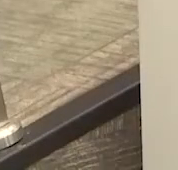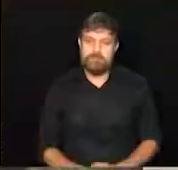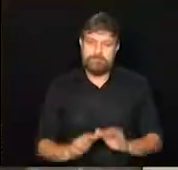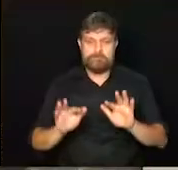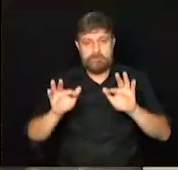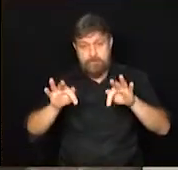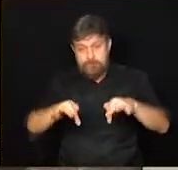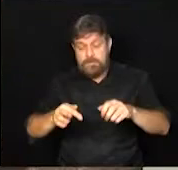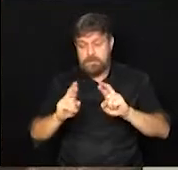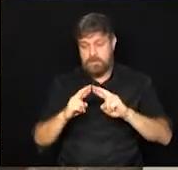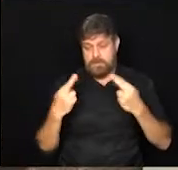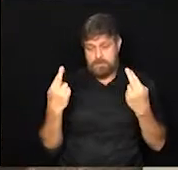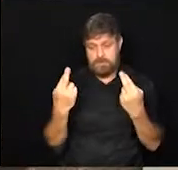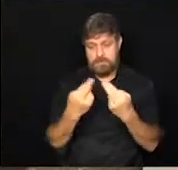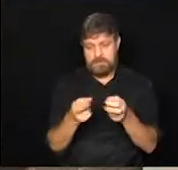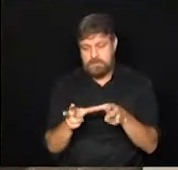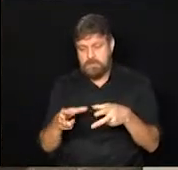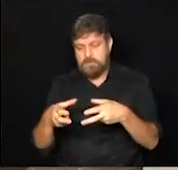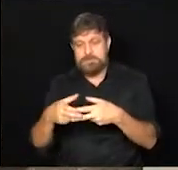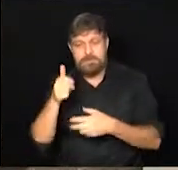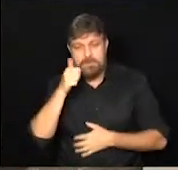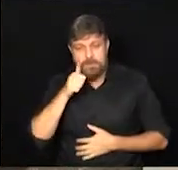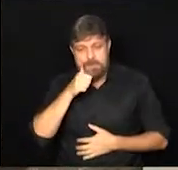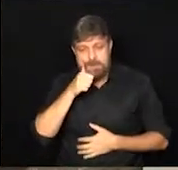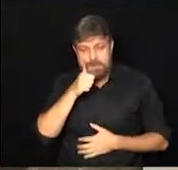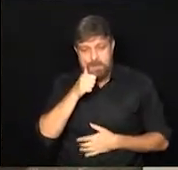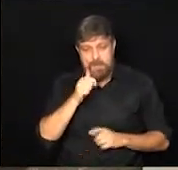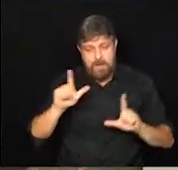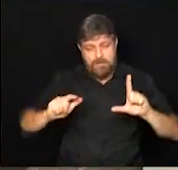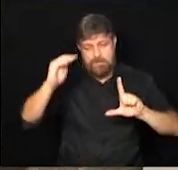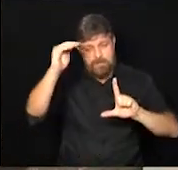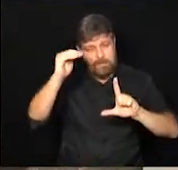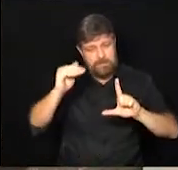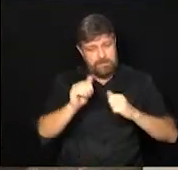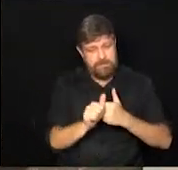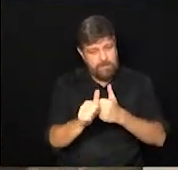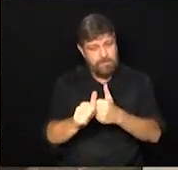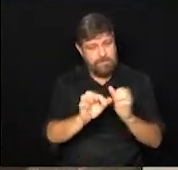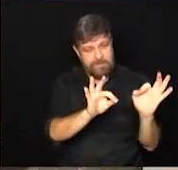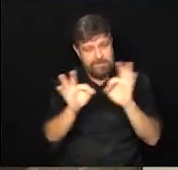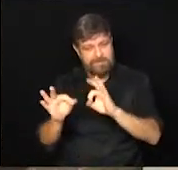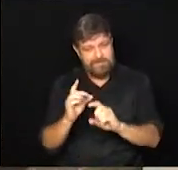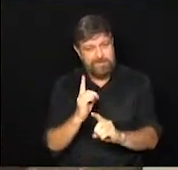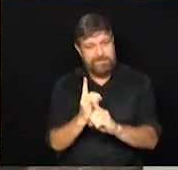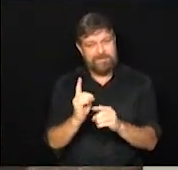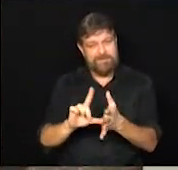Encerrada a reunião da Comissão da Mulher, fique com a gente, acompanhe a nossa programação. Até mais.